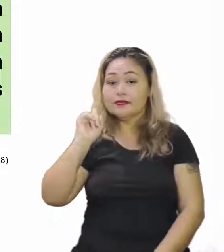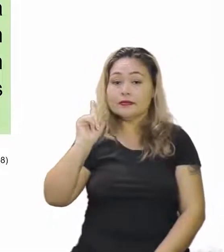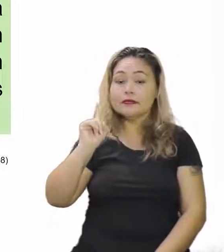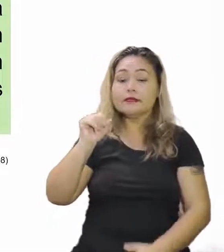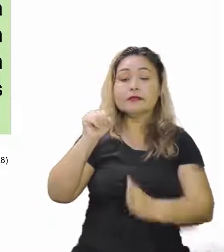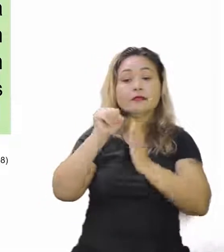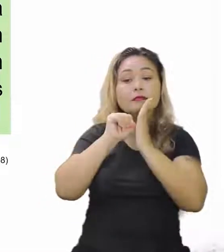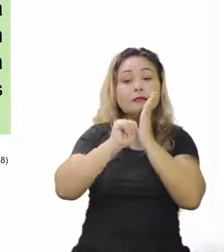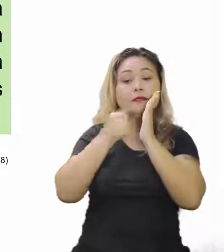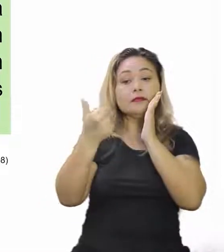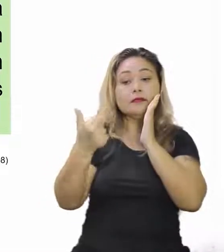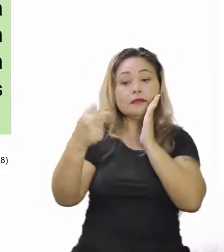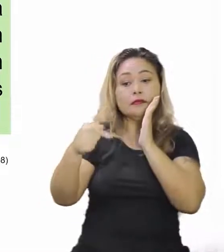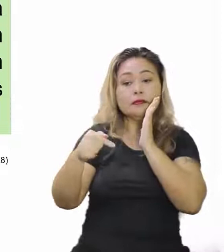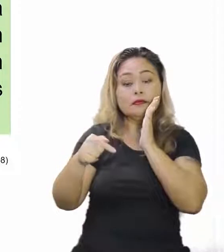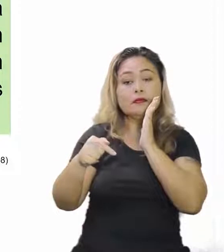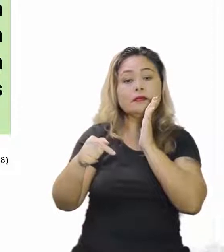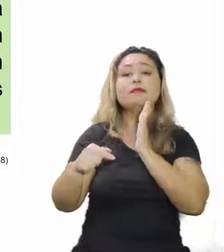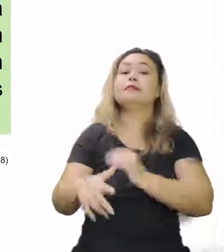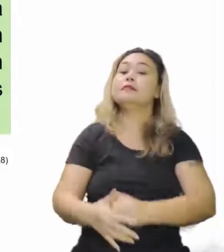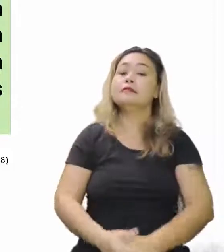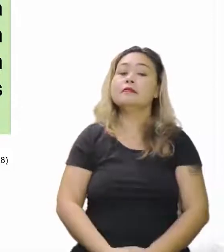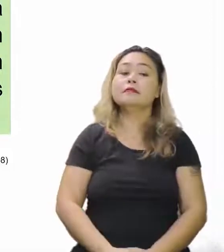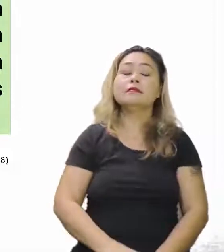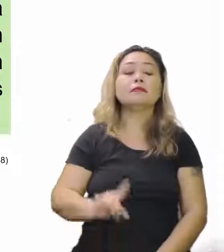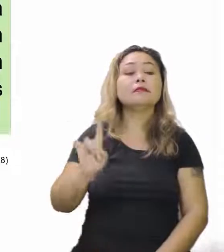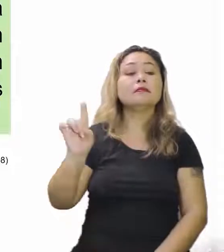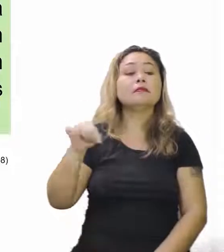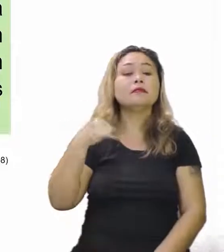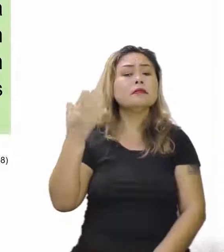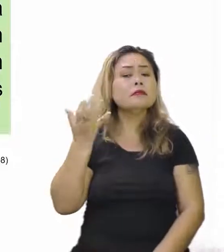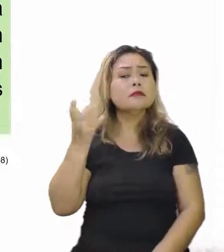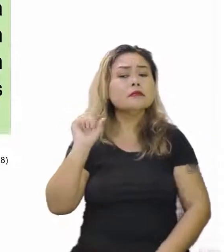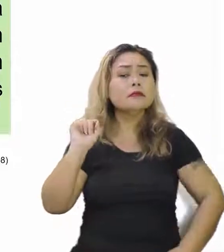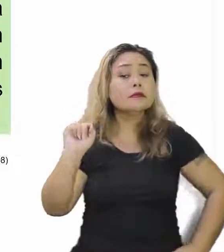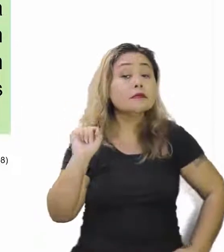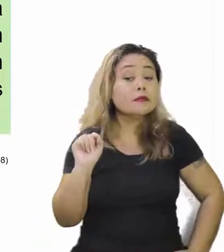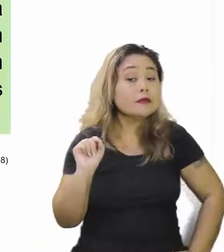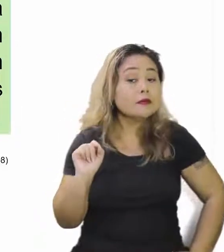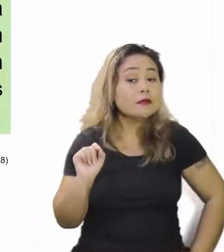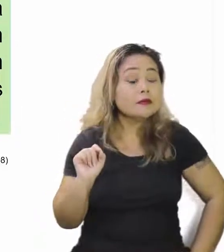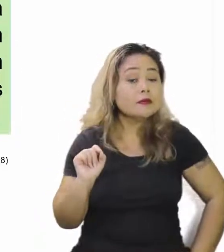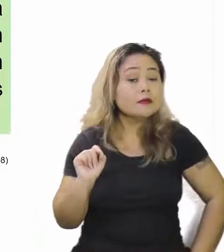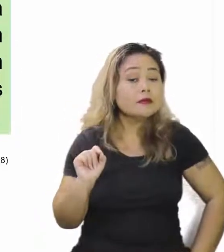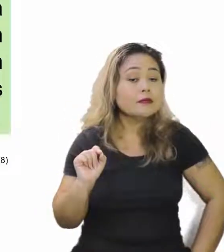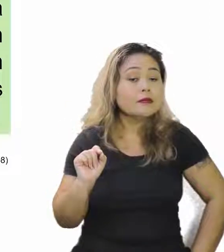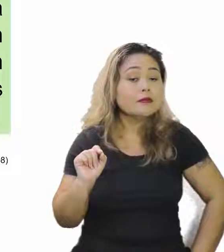Portanto, século XVII. E eles estavam buscando o quê?